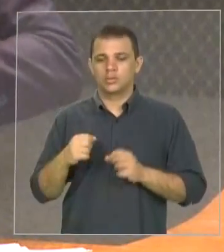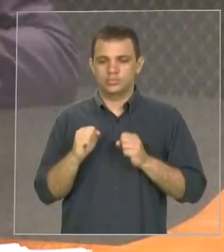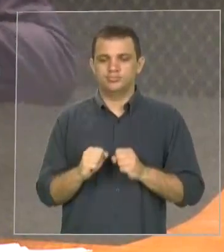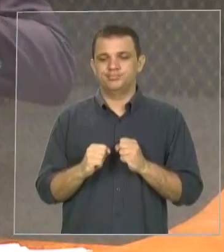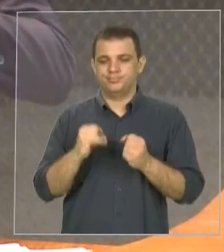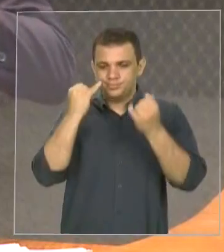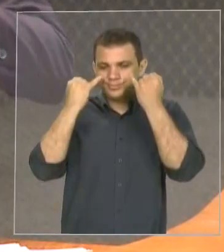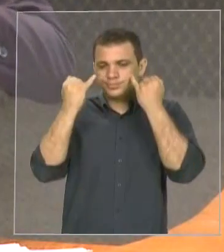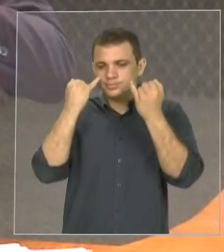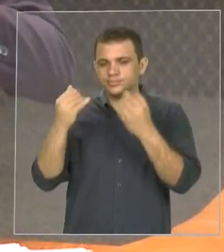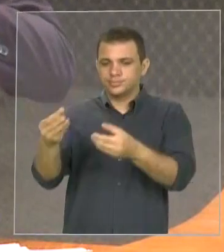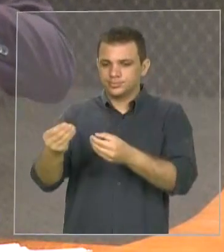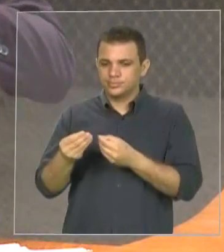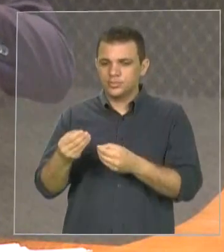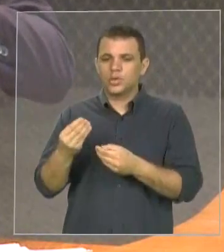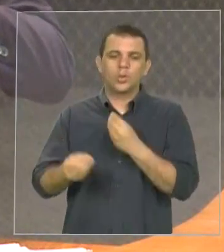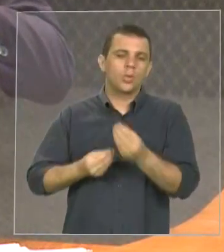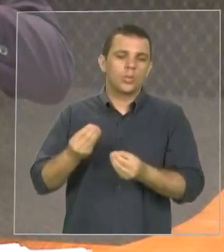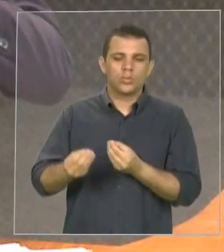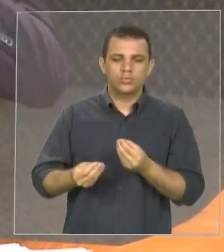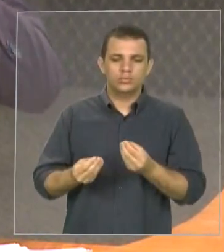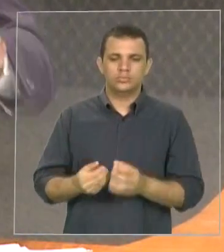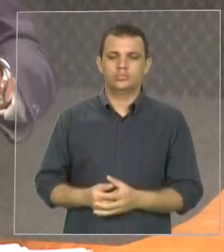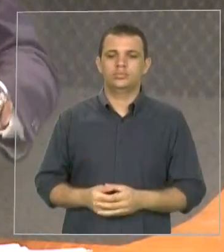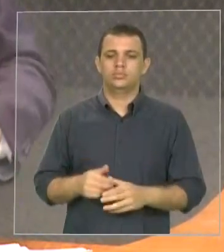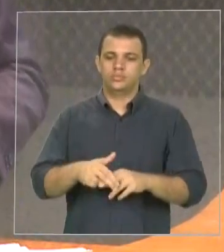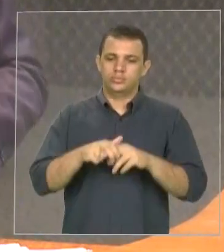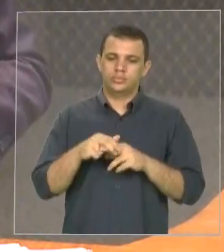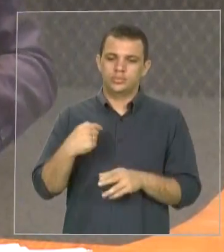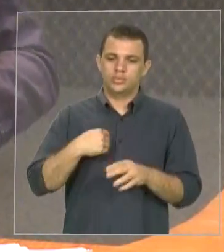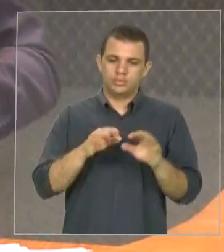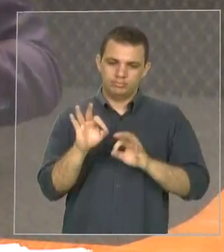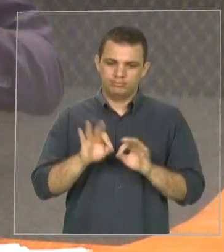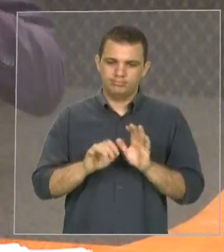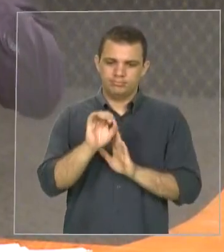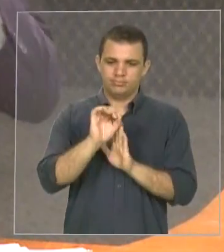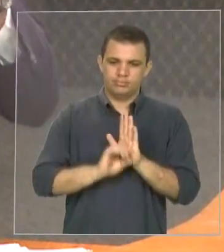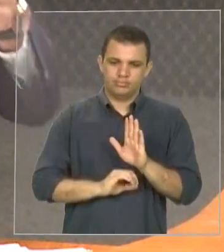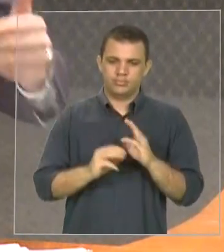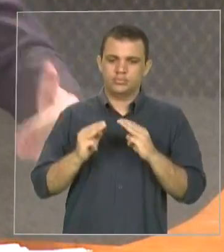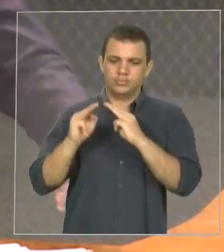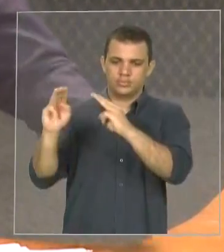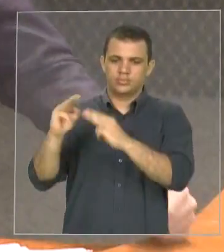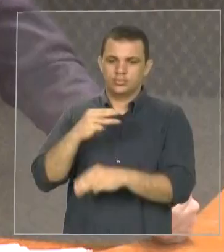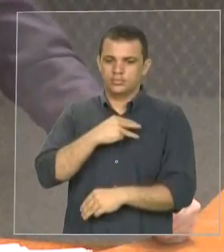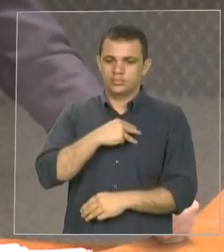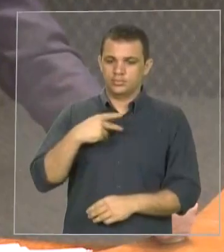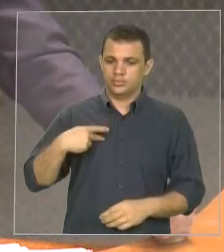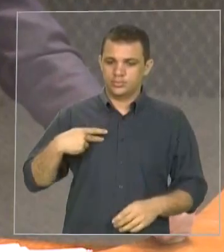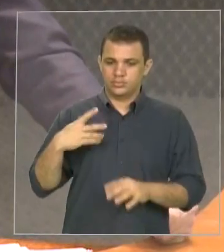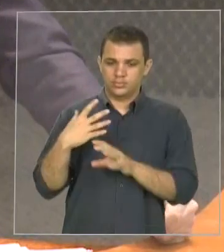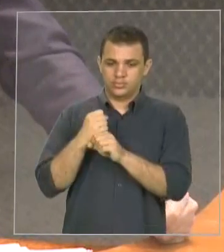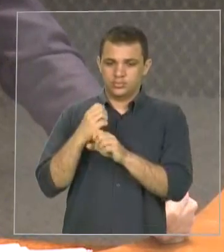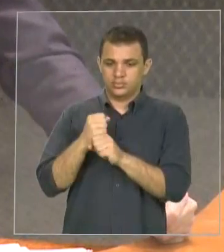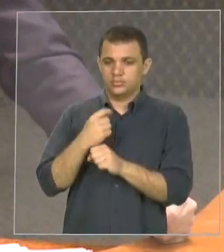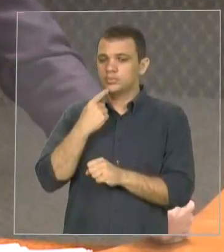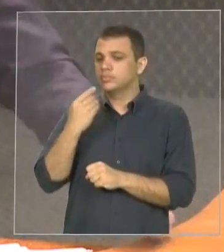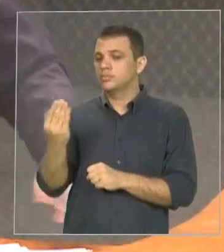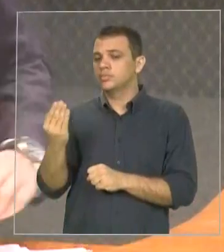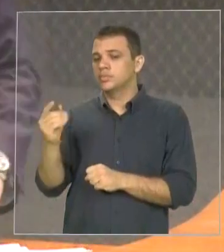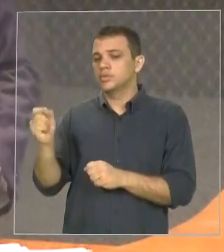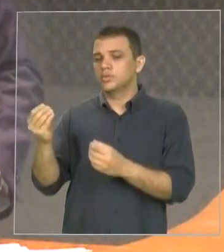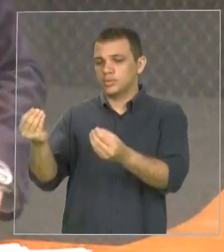através de um ofício que fiz ao Ministério Público de Contas, deste